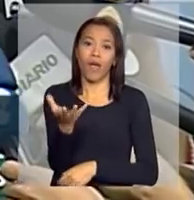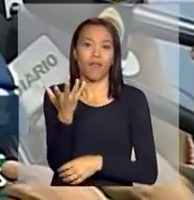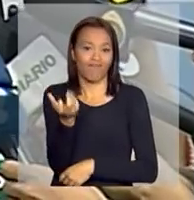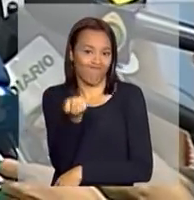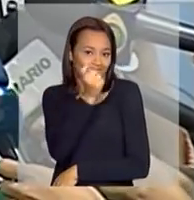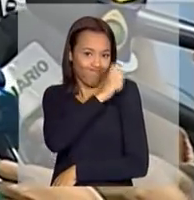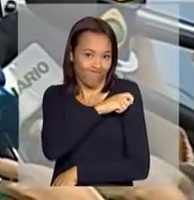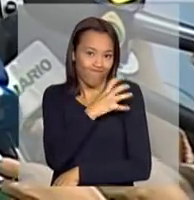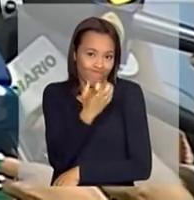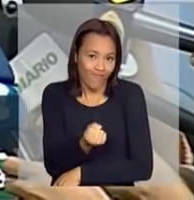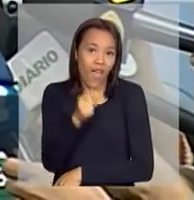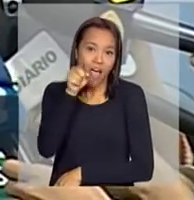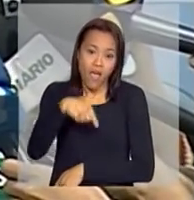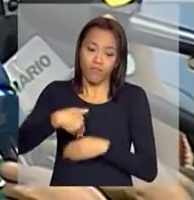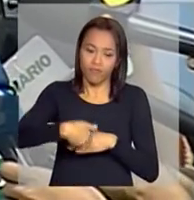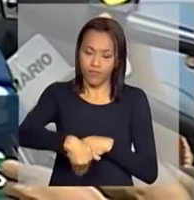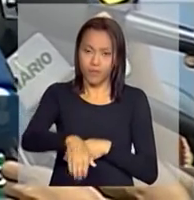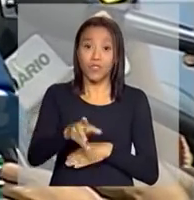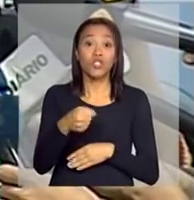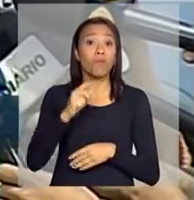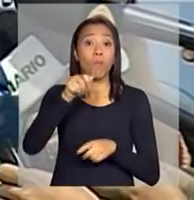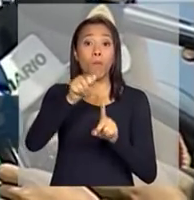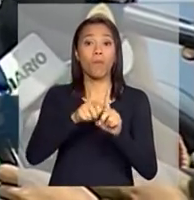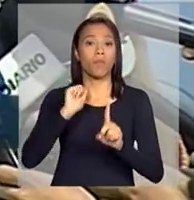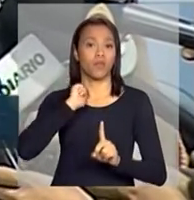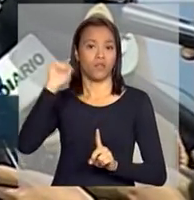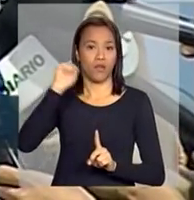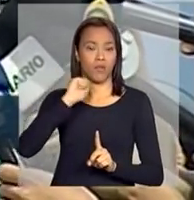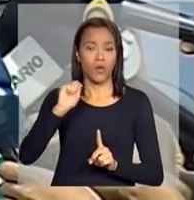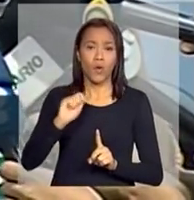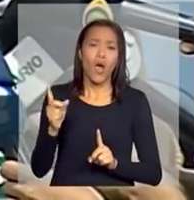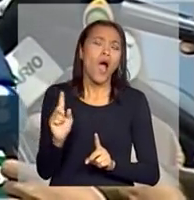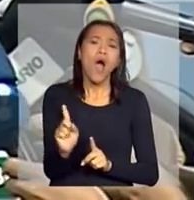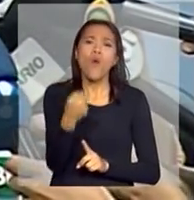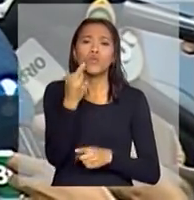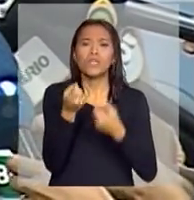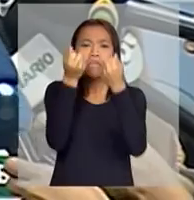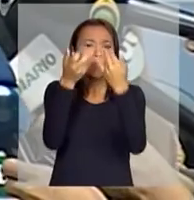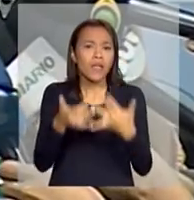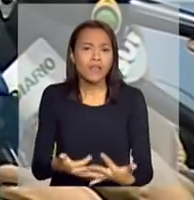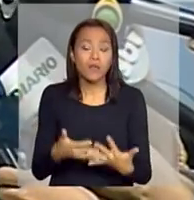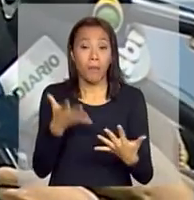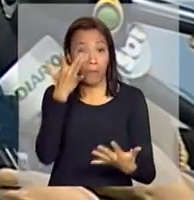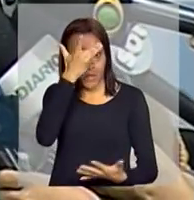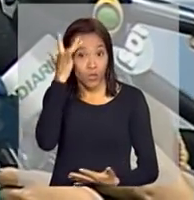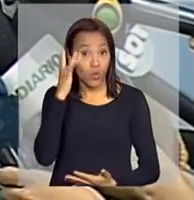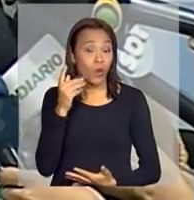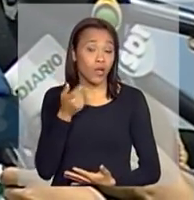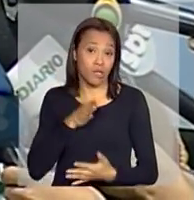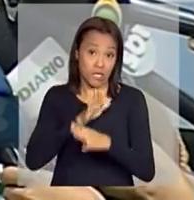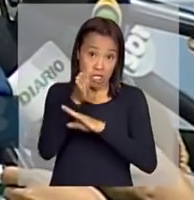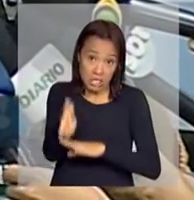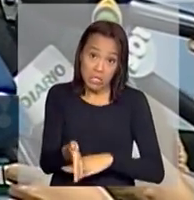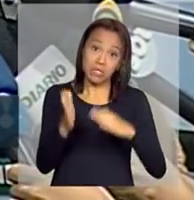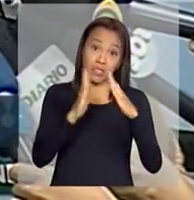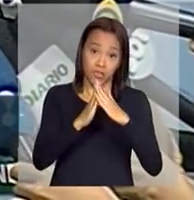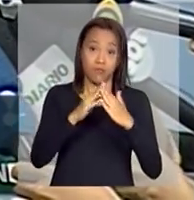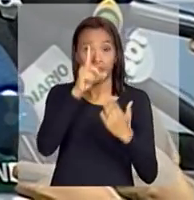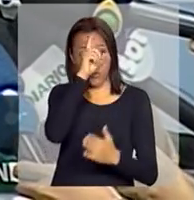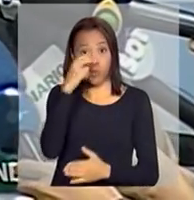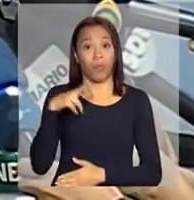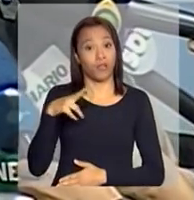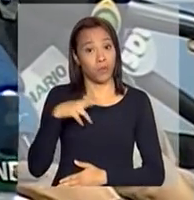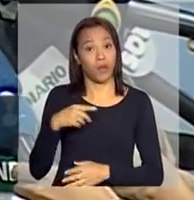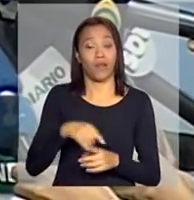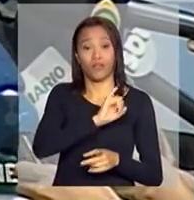vacina é exatamente nesse período de abril. A única justificativa para uma pessoa tomar vacina na rede privada, vacina para influenza em